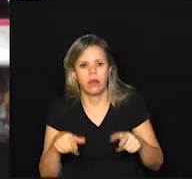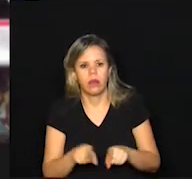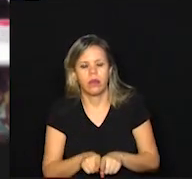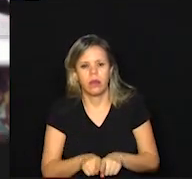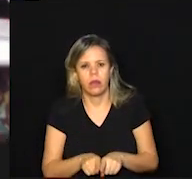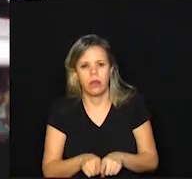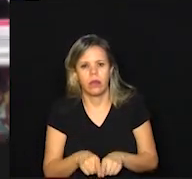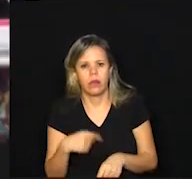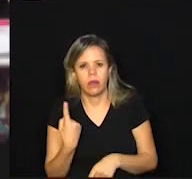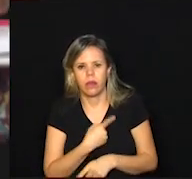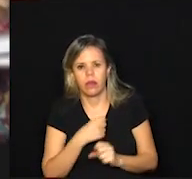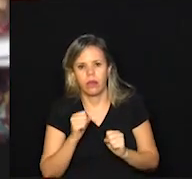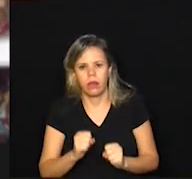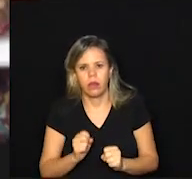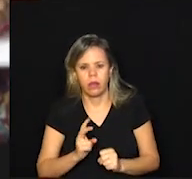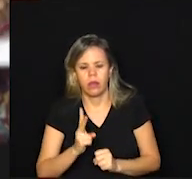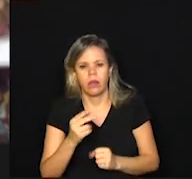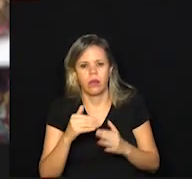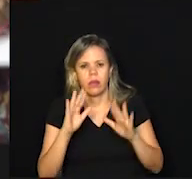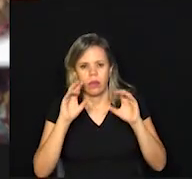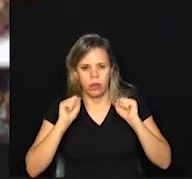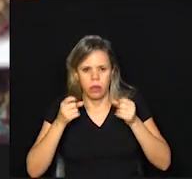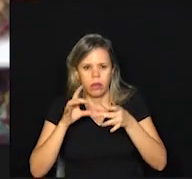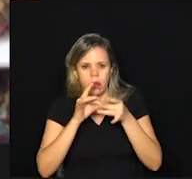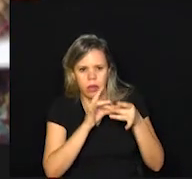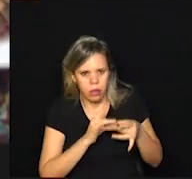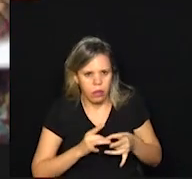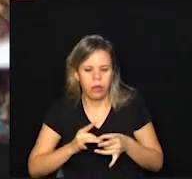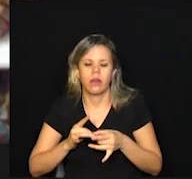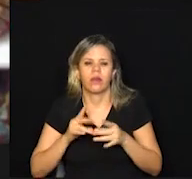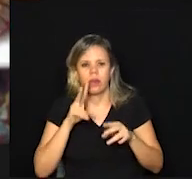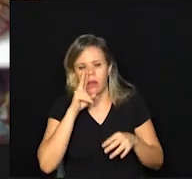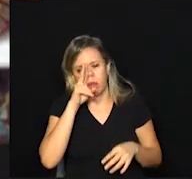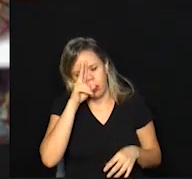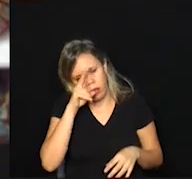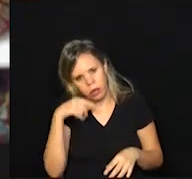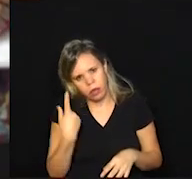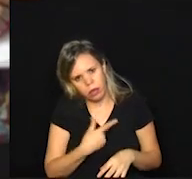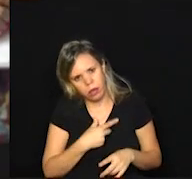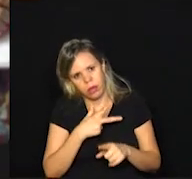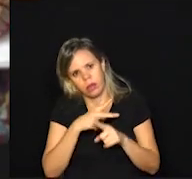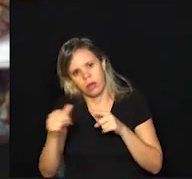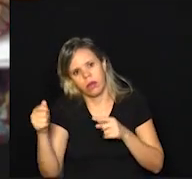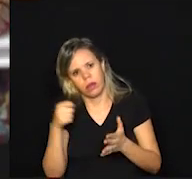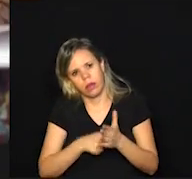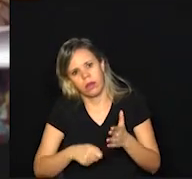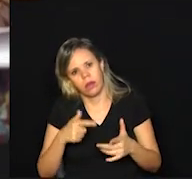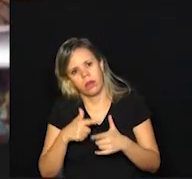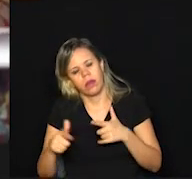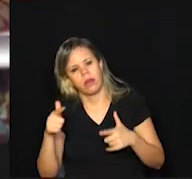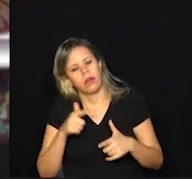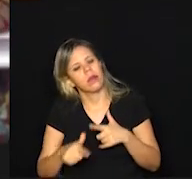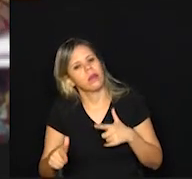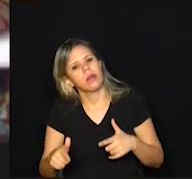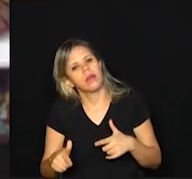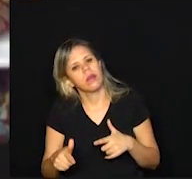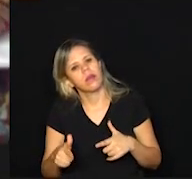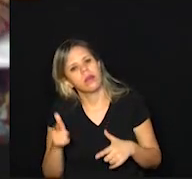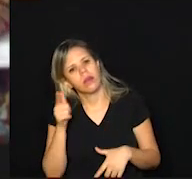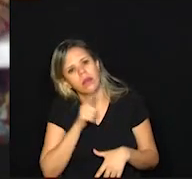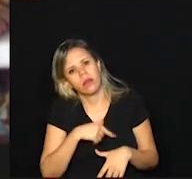e que a gente possa tá cada dia mais forte mas para falecido para vencer todas as batalhas e